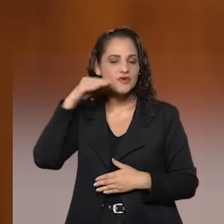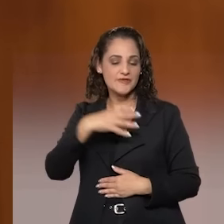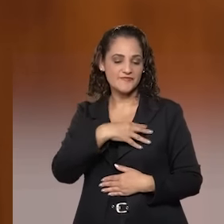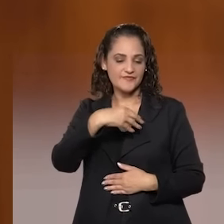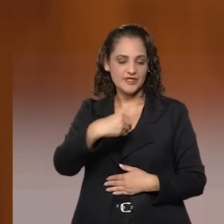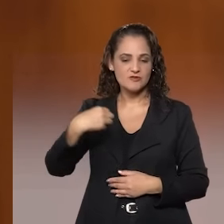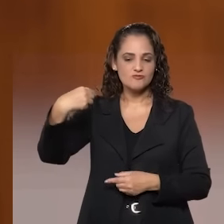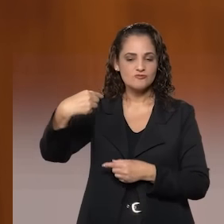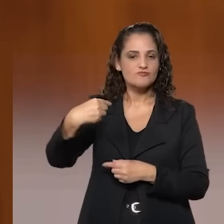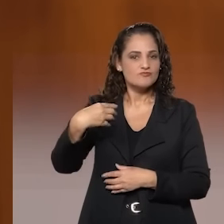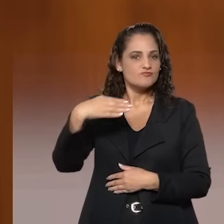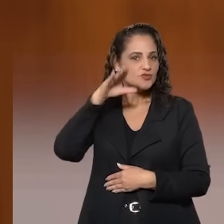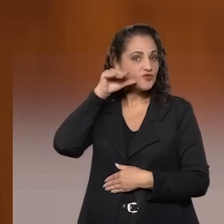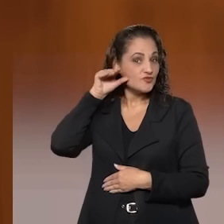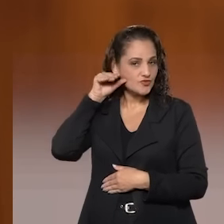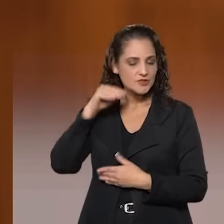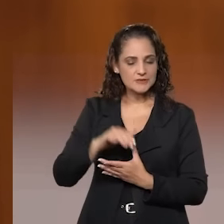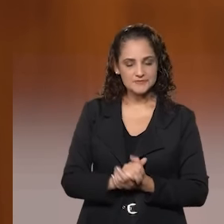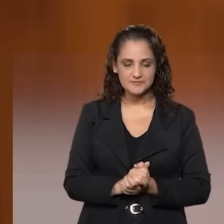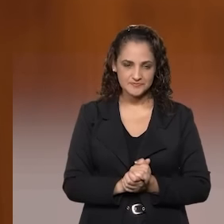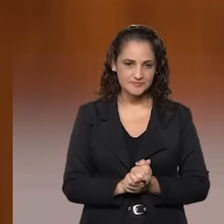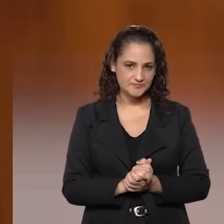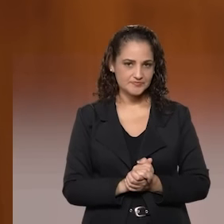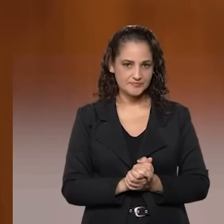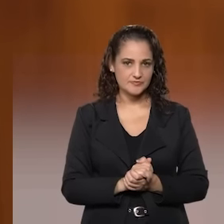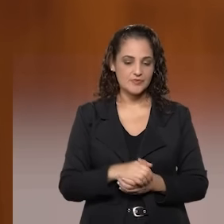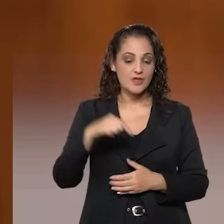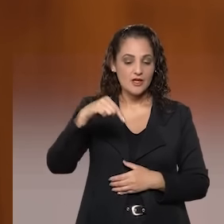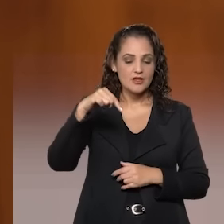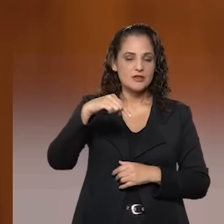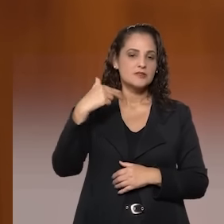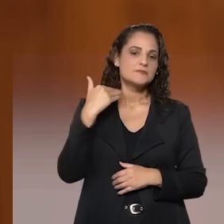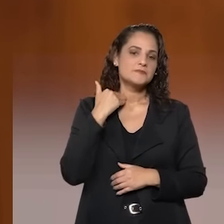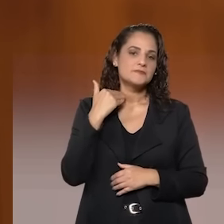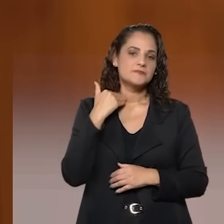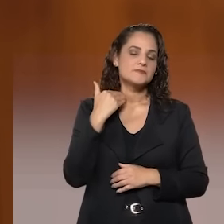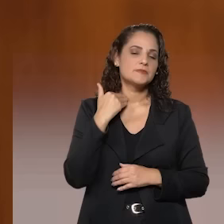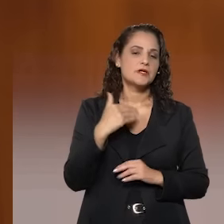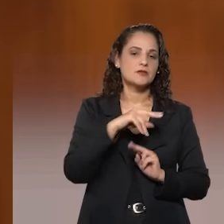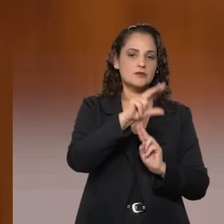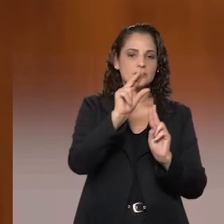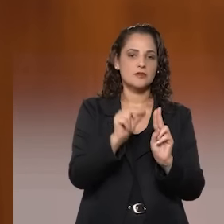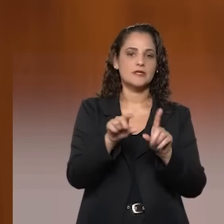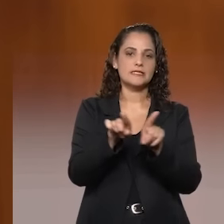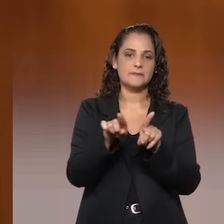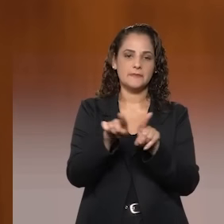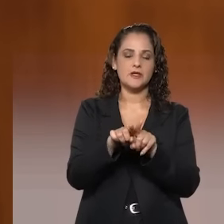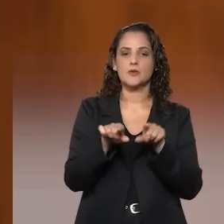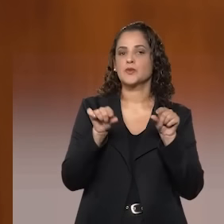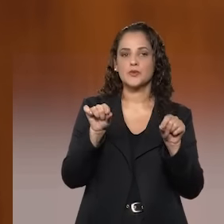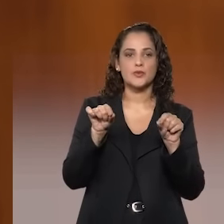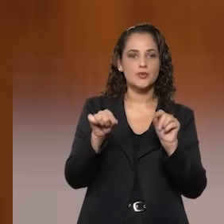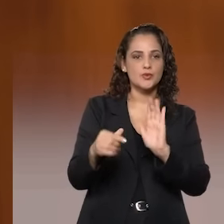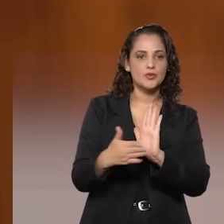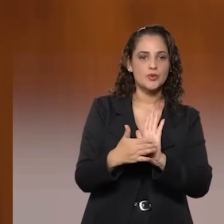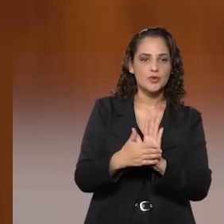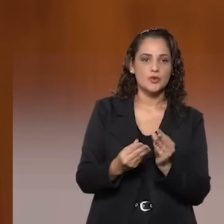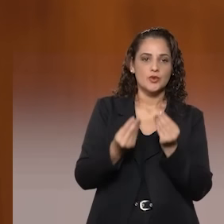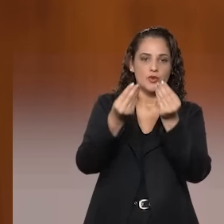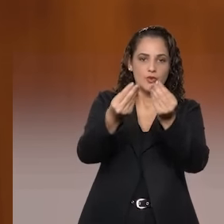os filhos de funcionários e também essa mesma casa aqui e